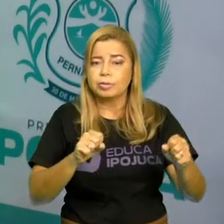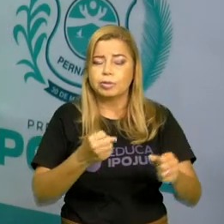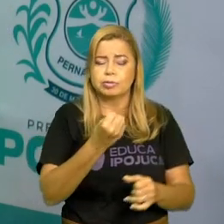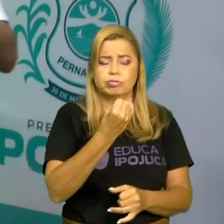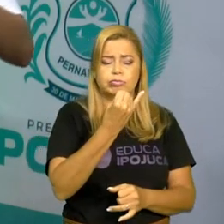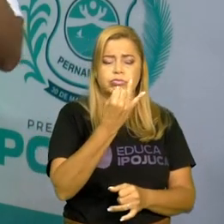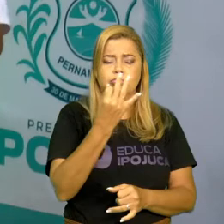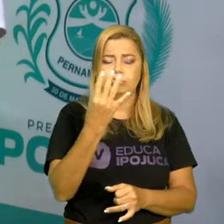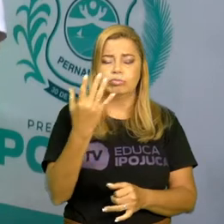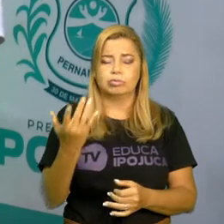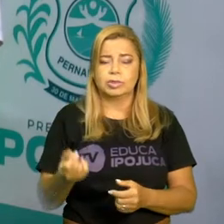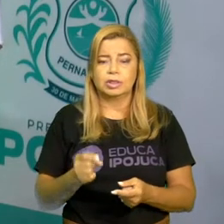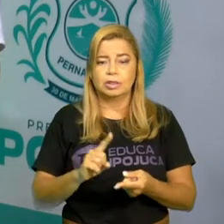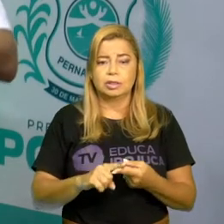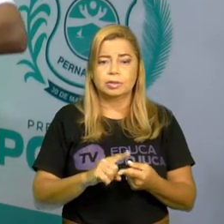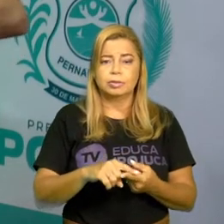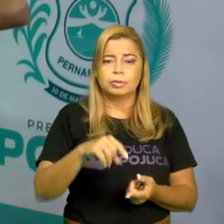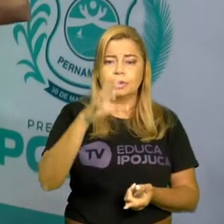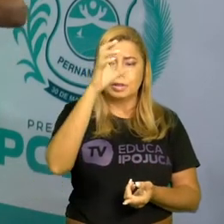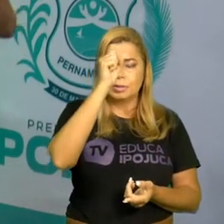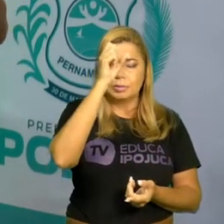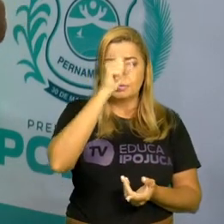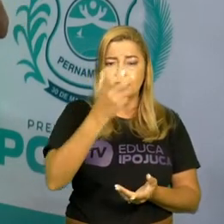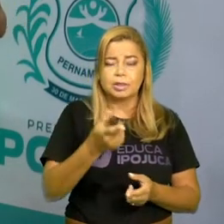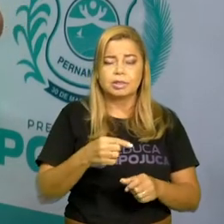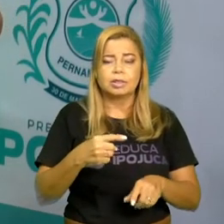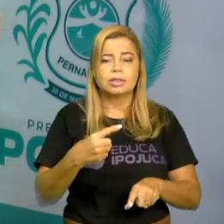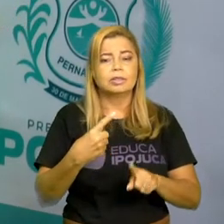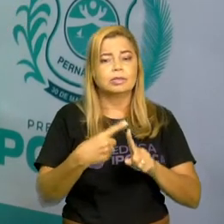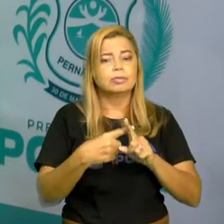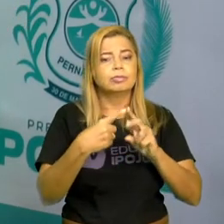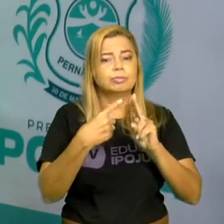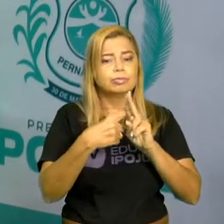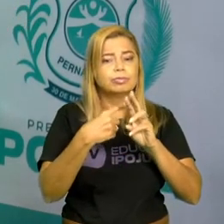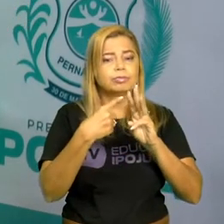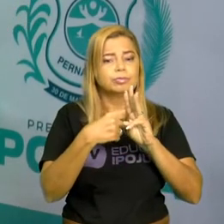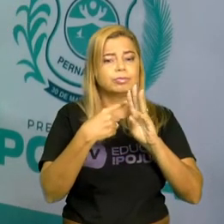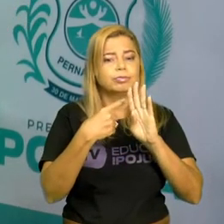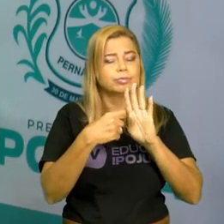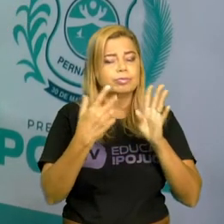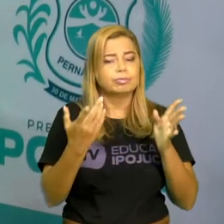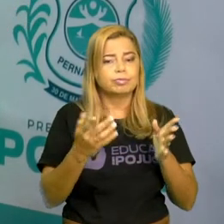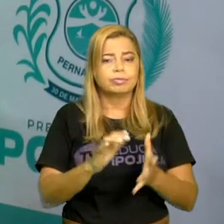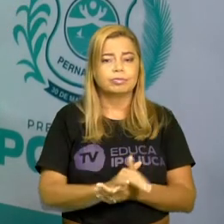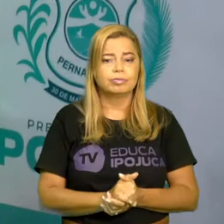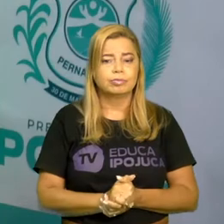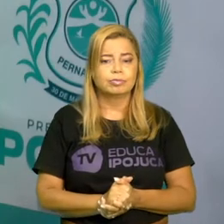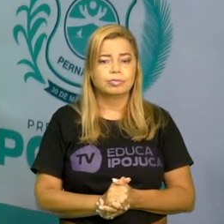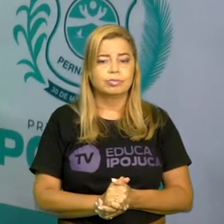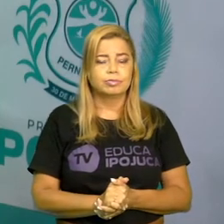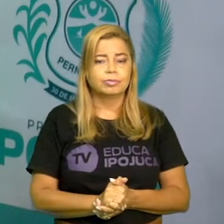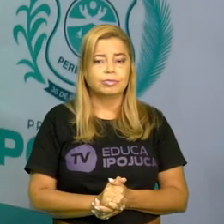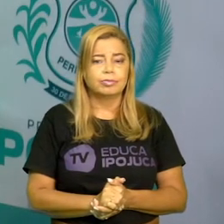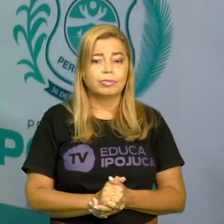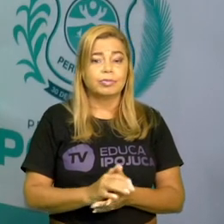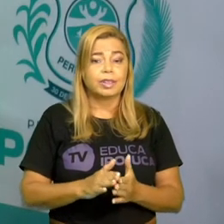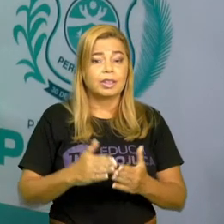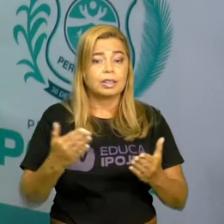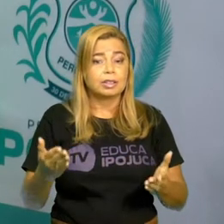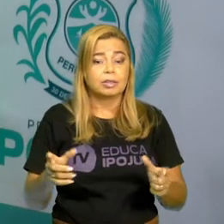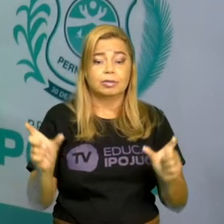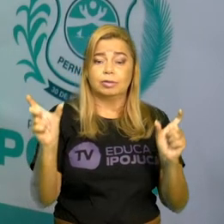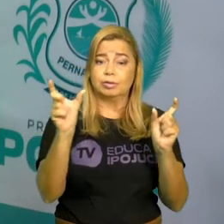unidades, dezenas, centenas, e assim começar a contar. No começo a gente viu composição